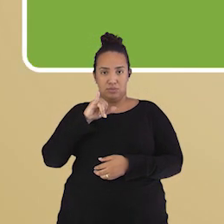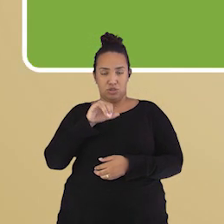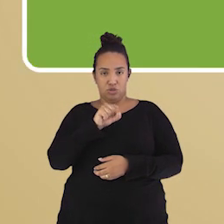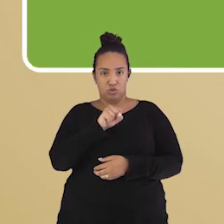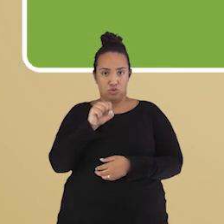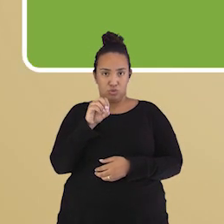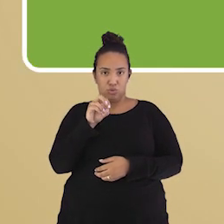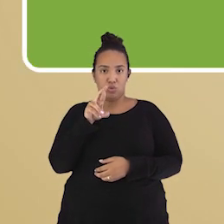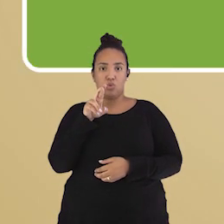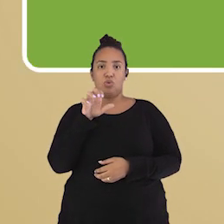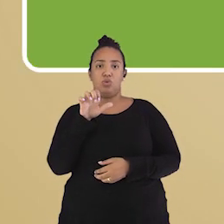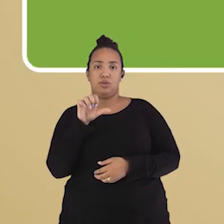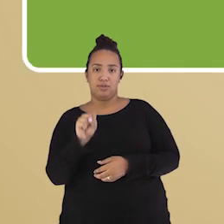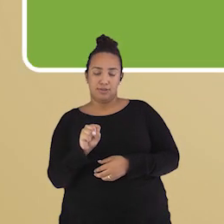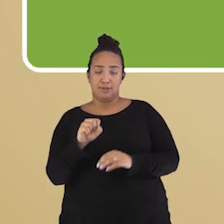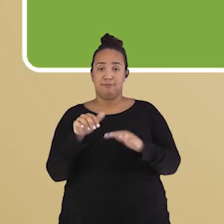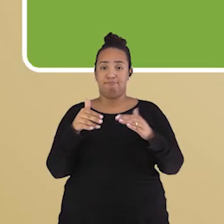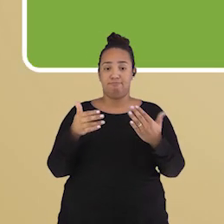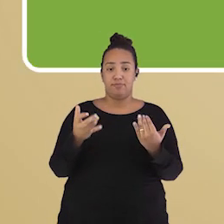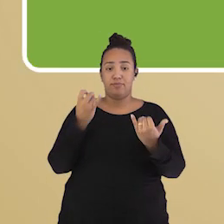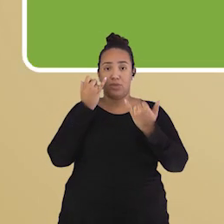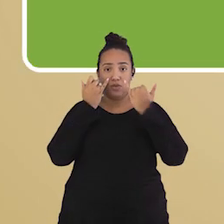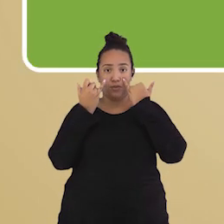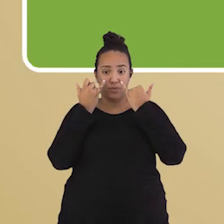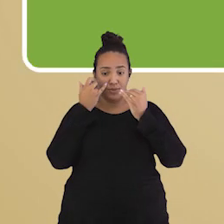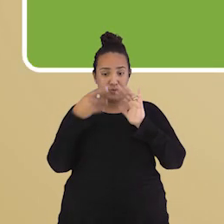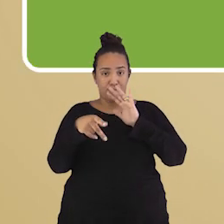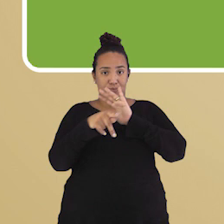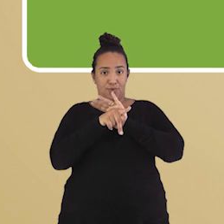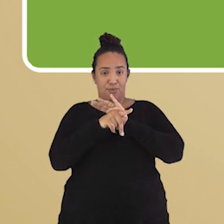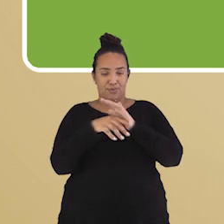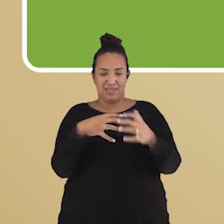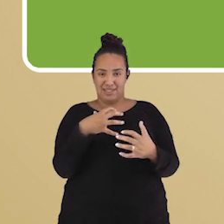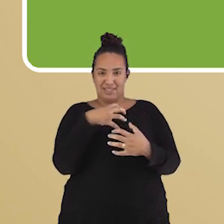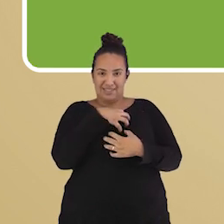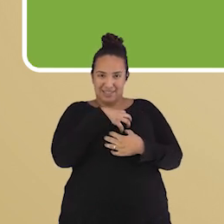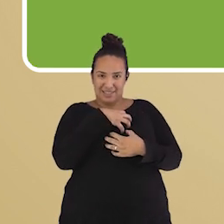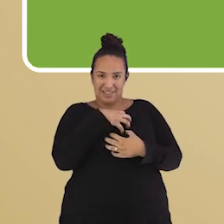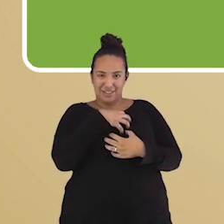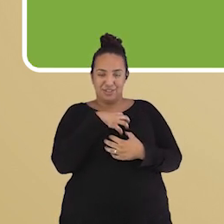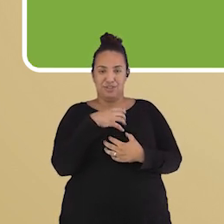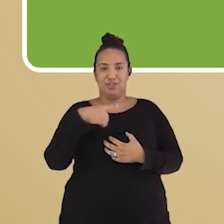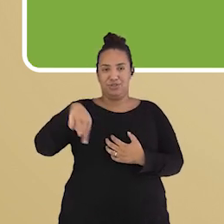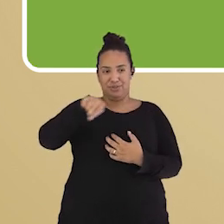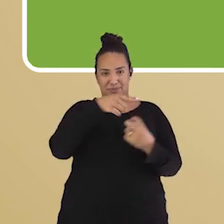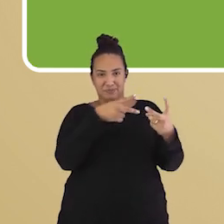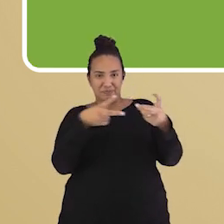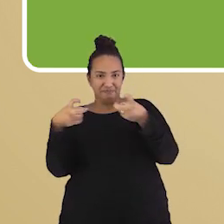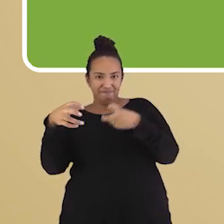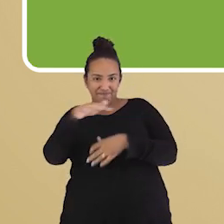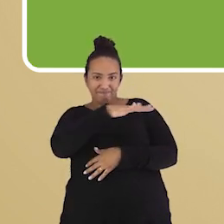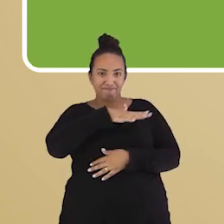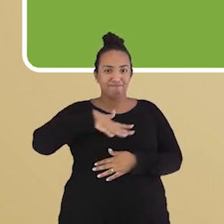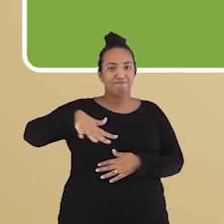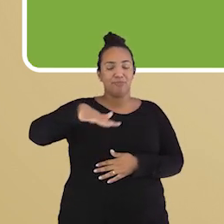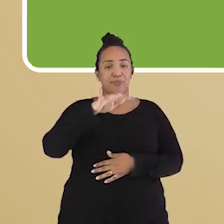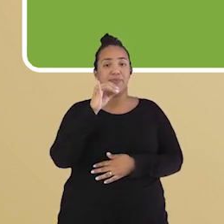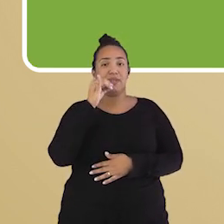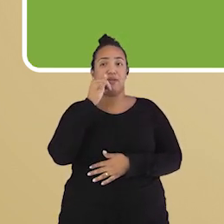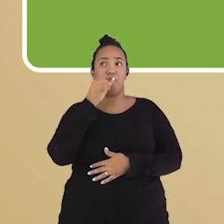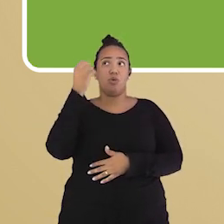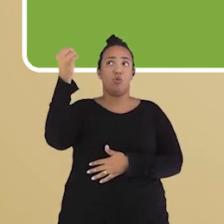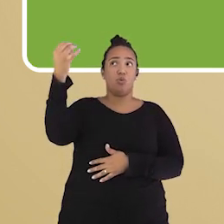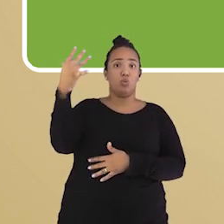que recebemos pelos nossos órgãos de sentido, ou seja, que percebemos do ambiente, como mudar